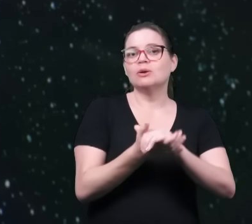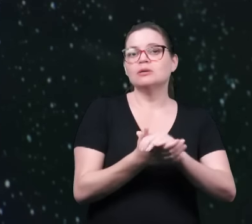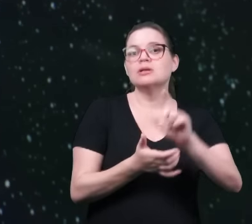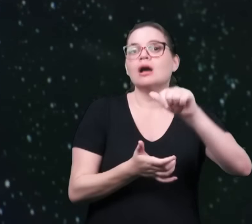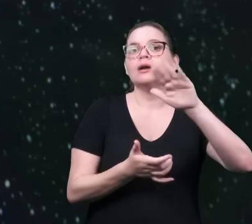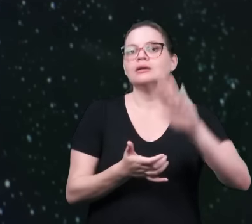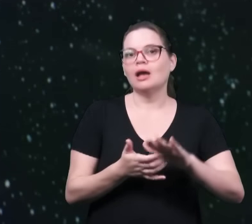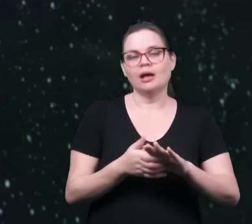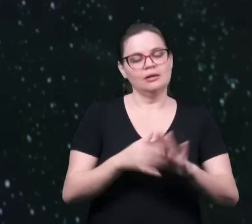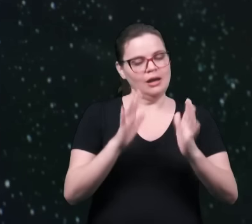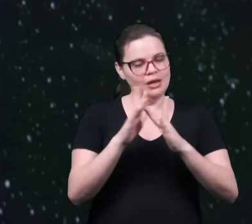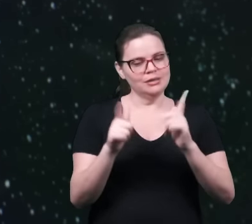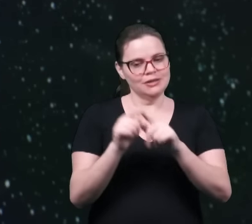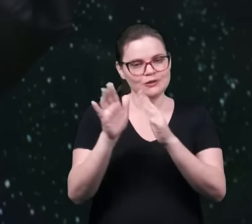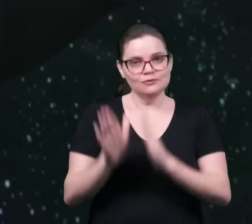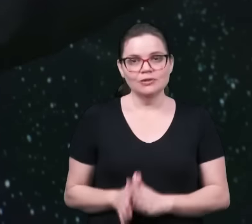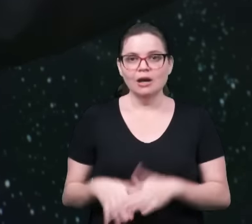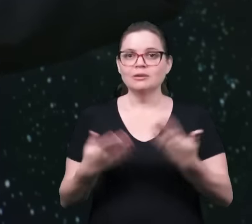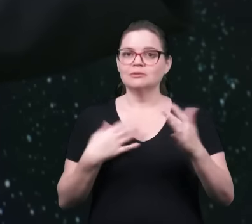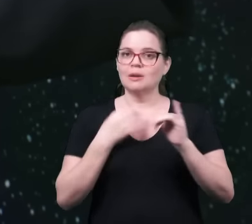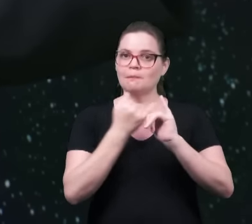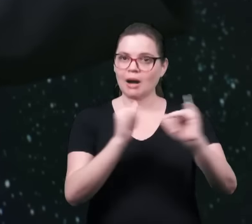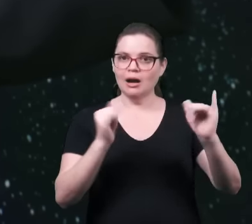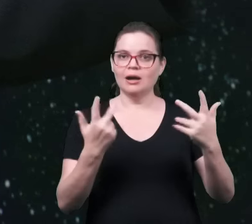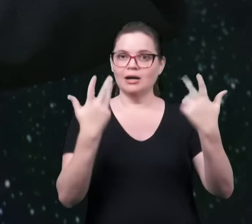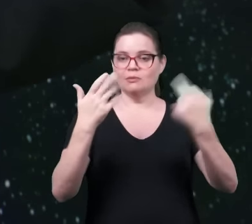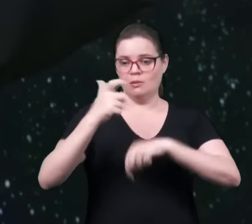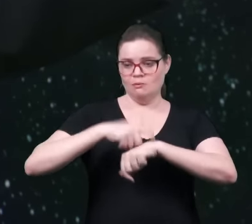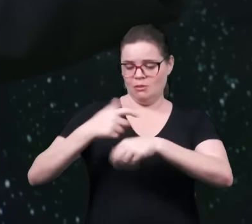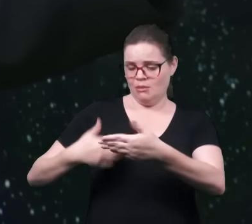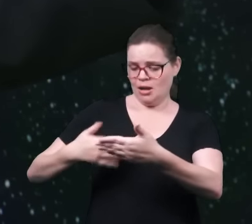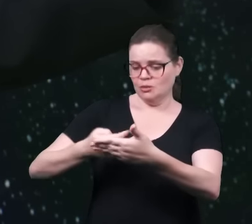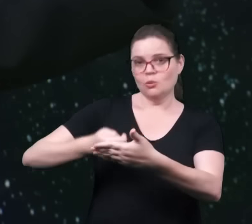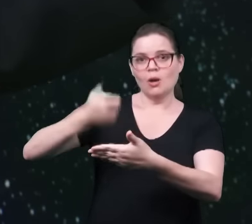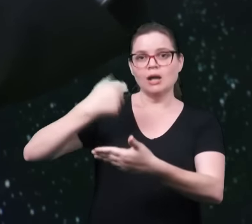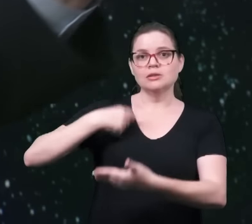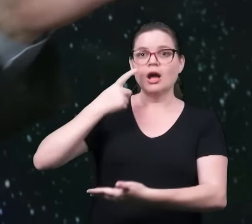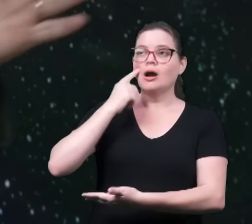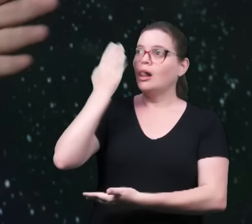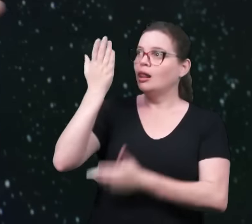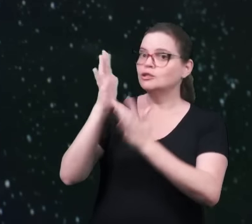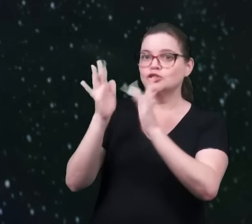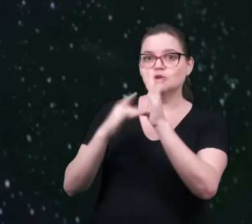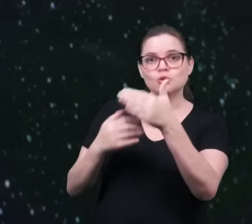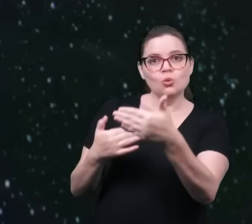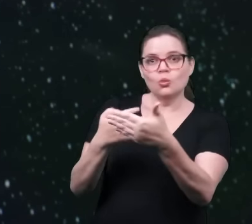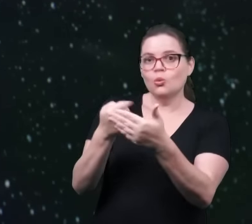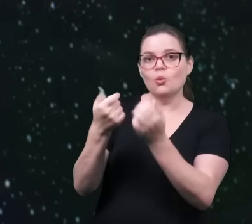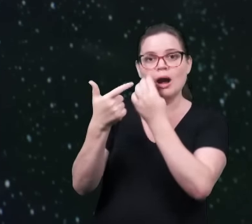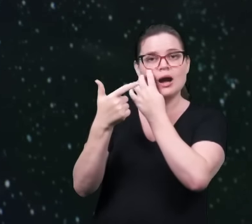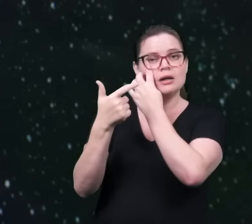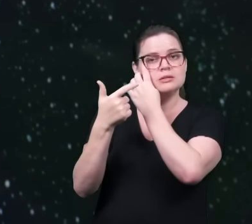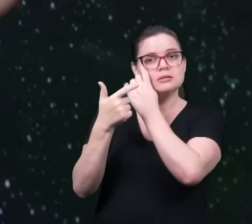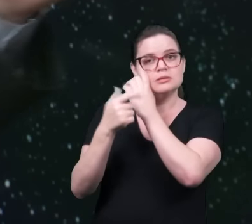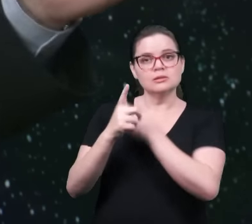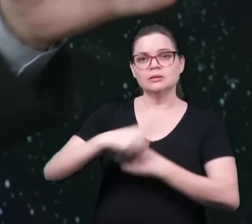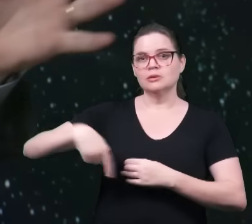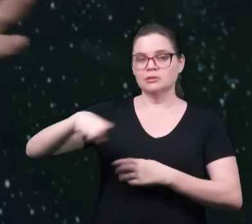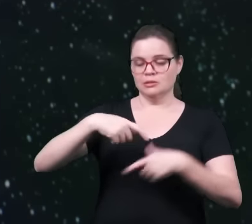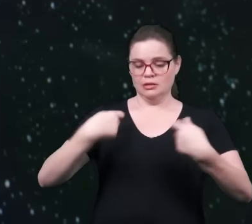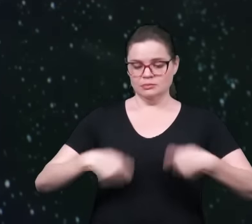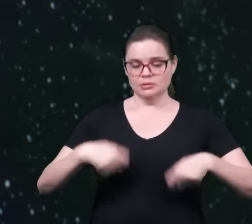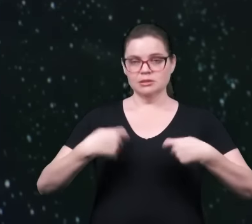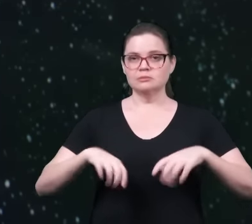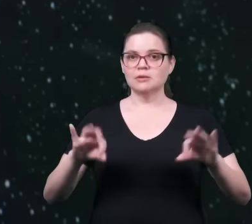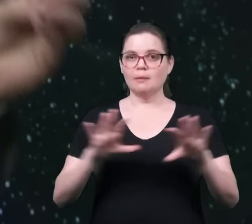nós vamos falar no Trombetas de Festa. Está chegando esse momento, aí vem o esposo. Então, é o momento de estar preparado, né? As virgens